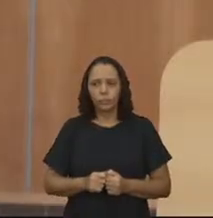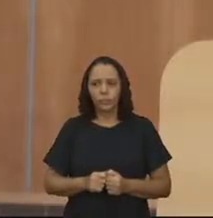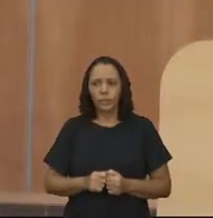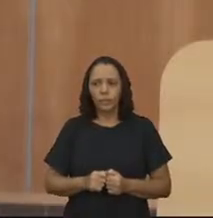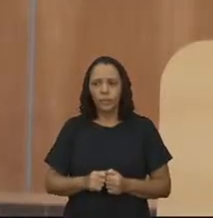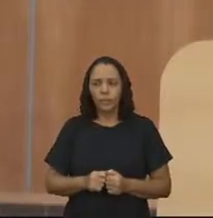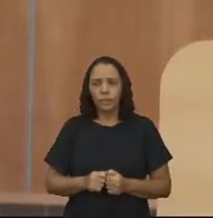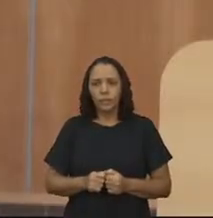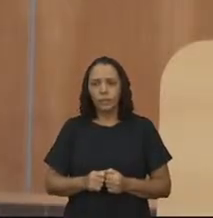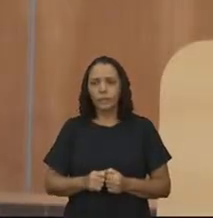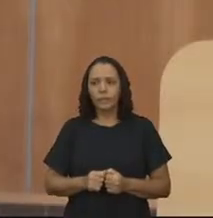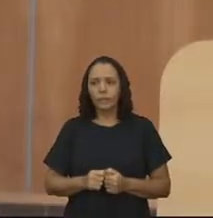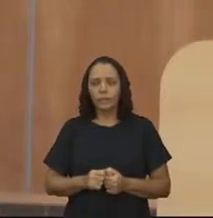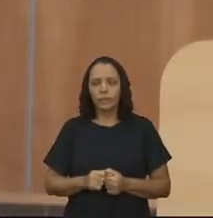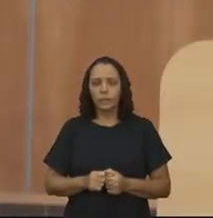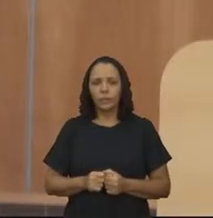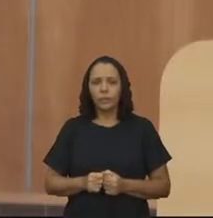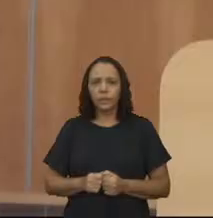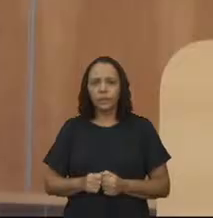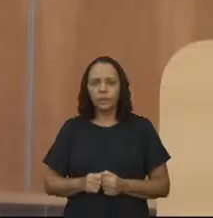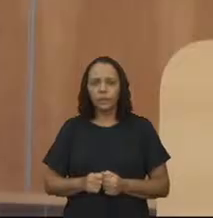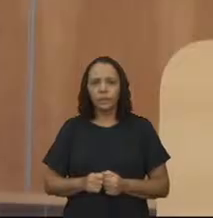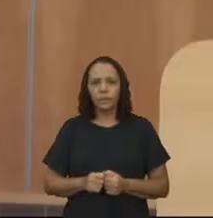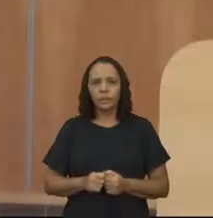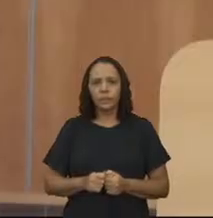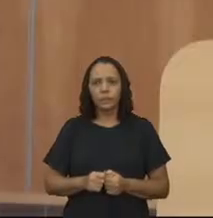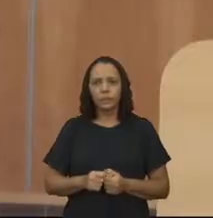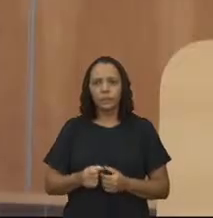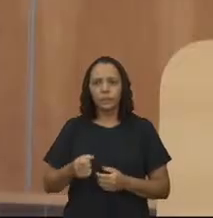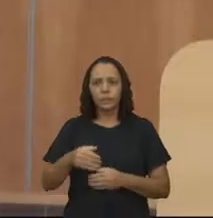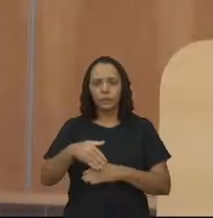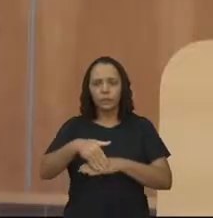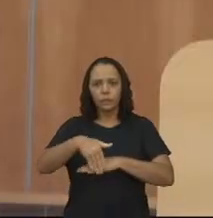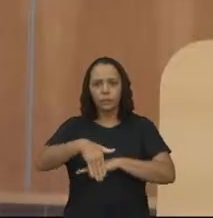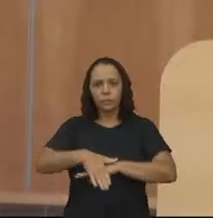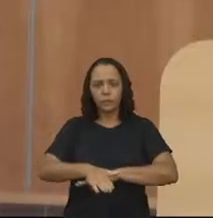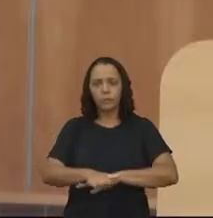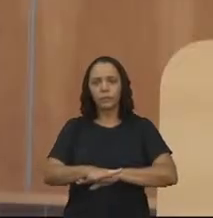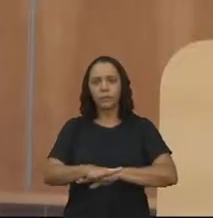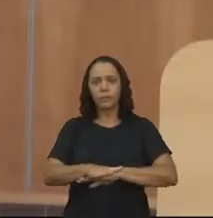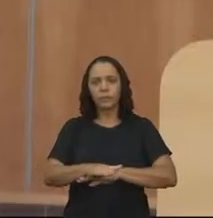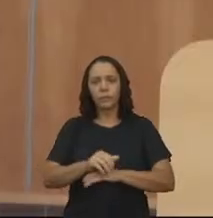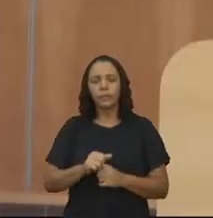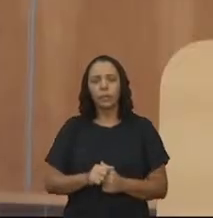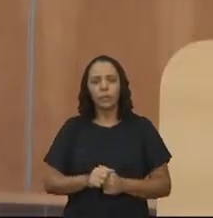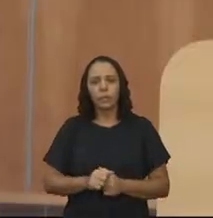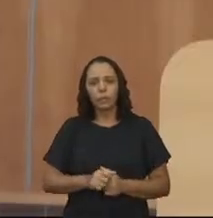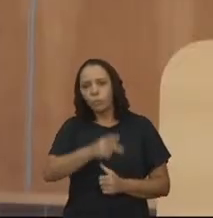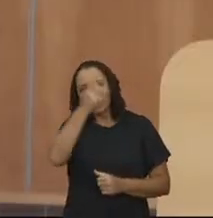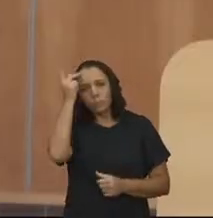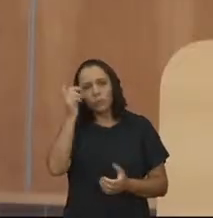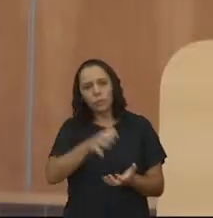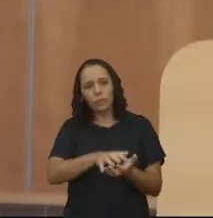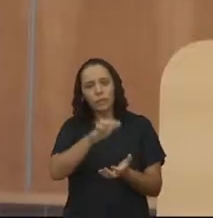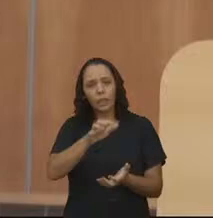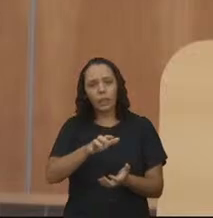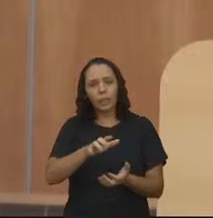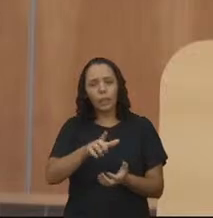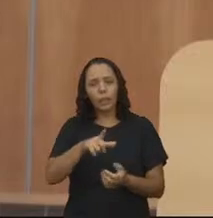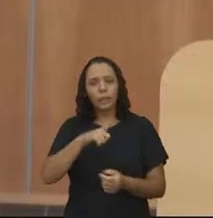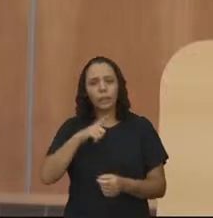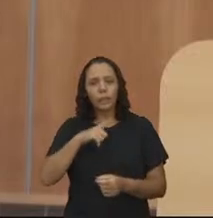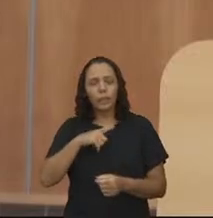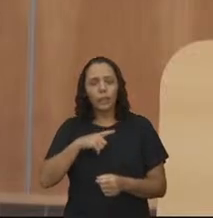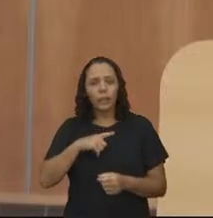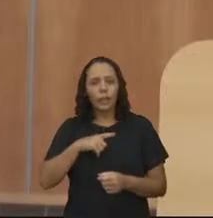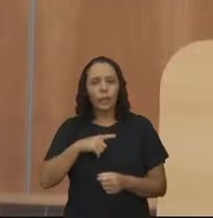Rebaixa as guias para os idosos ter mais tranquilidade na cidade de Jacareí.